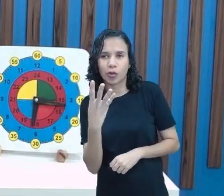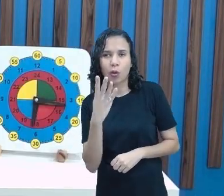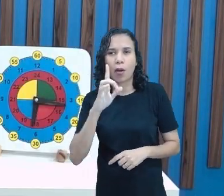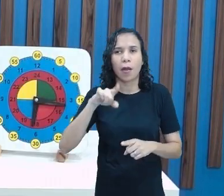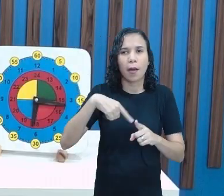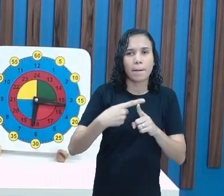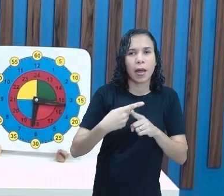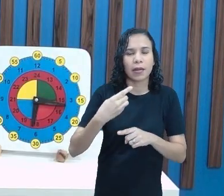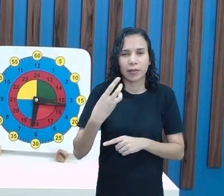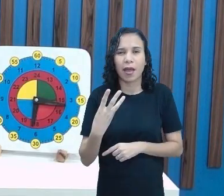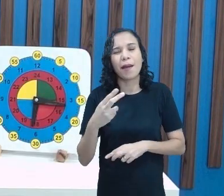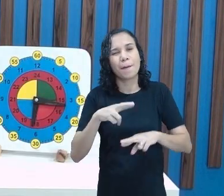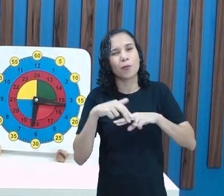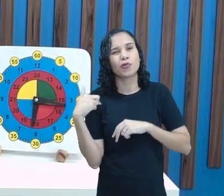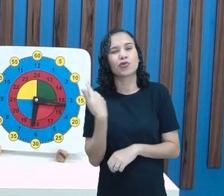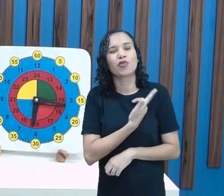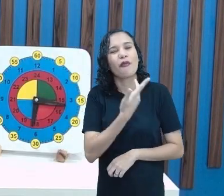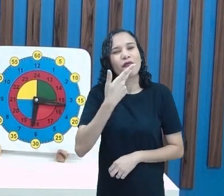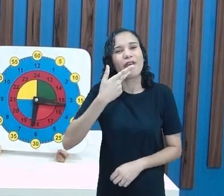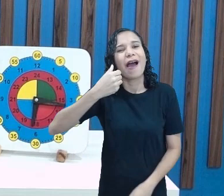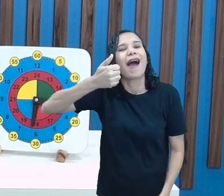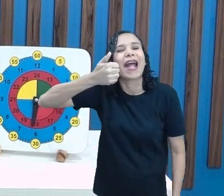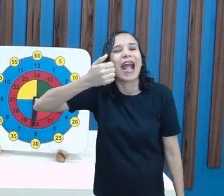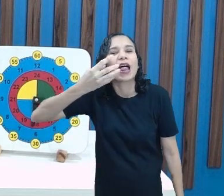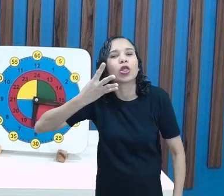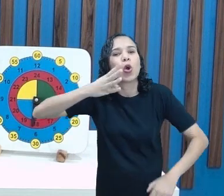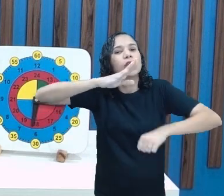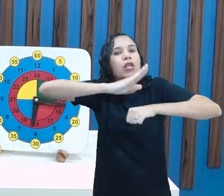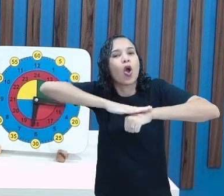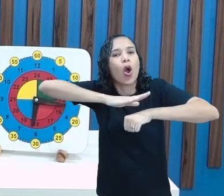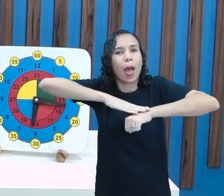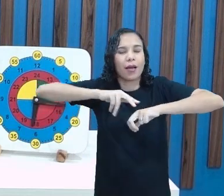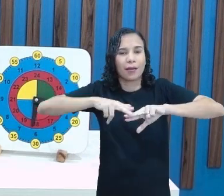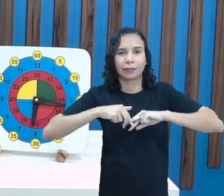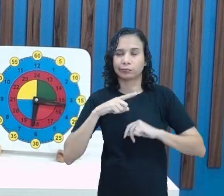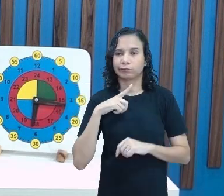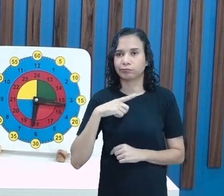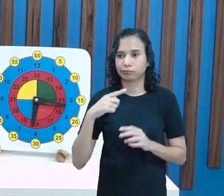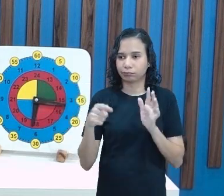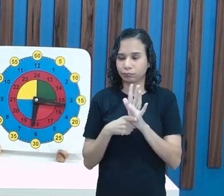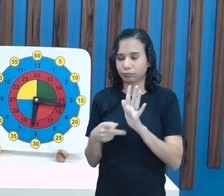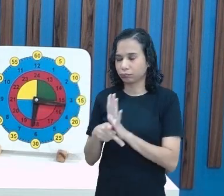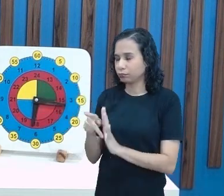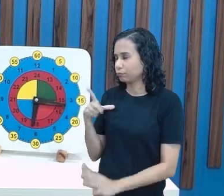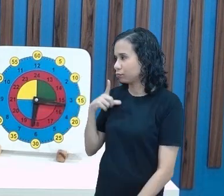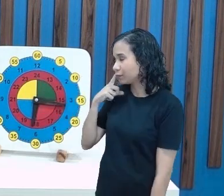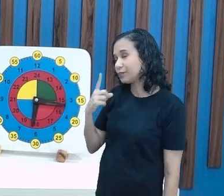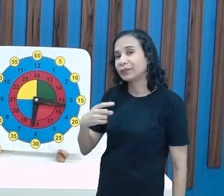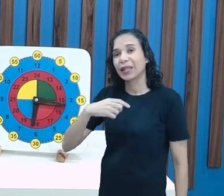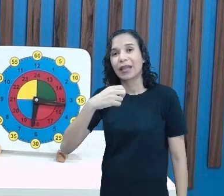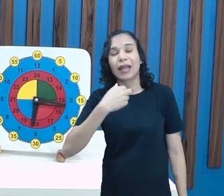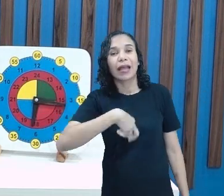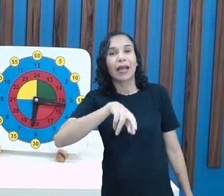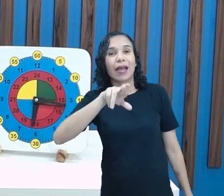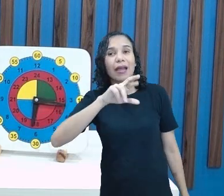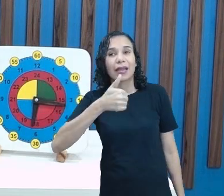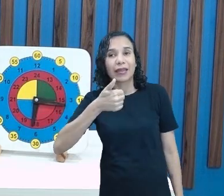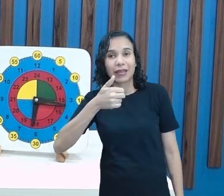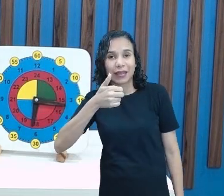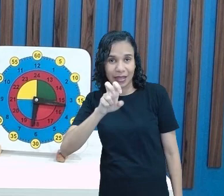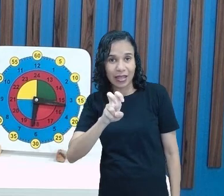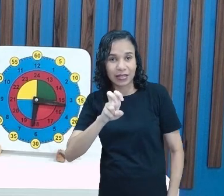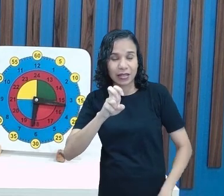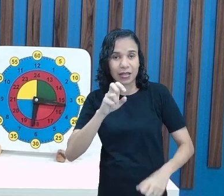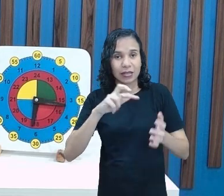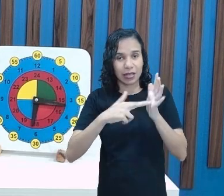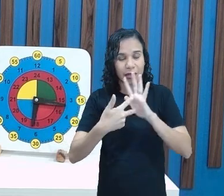por isso que a gente faz a leitura 14, por conta desse relógio aqui. 15 horas, 3 horas